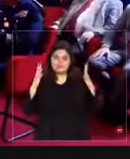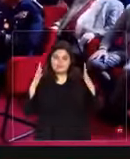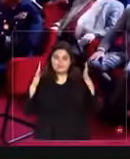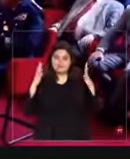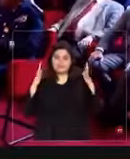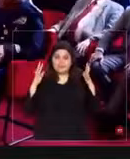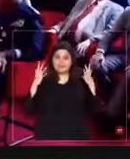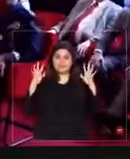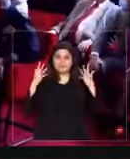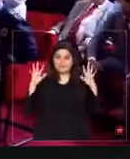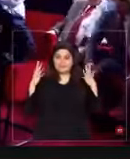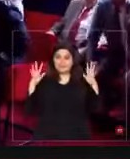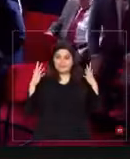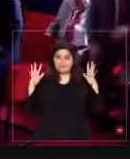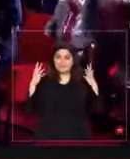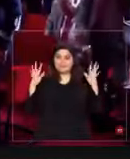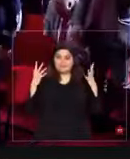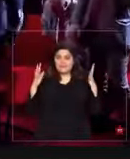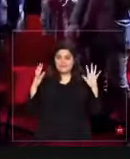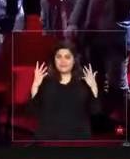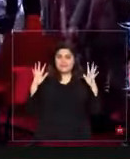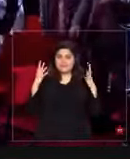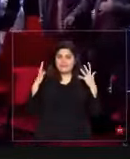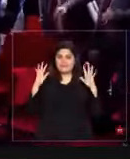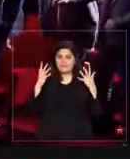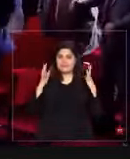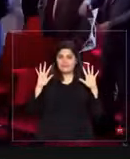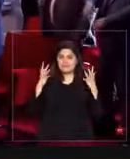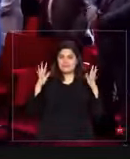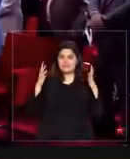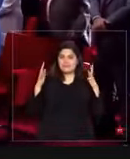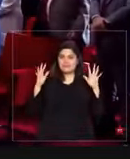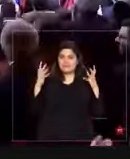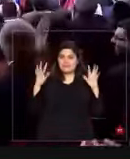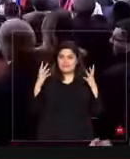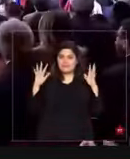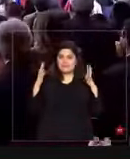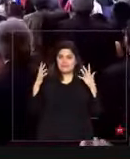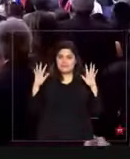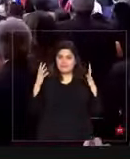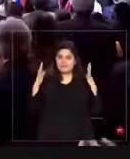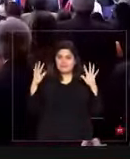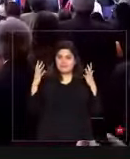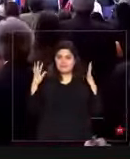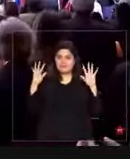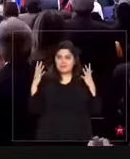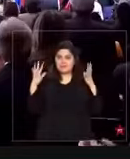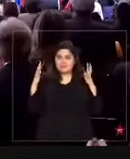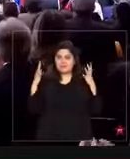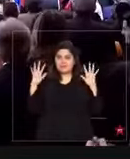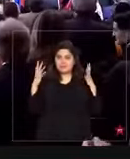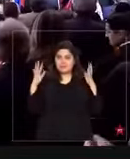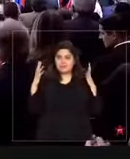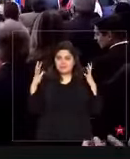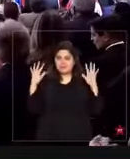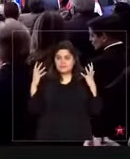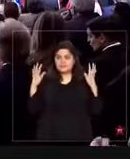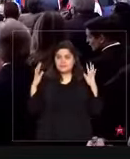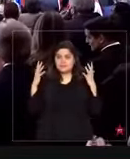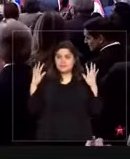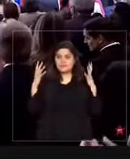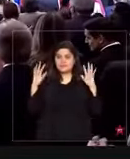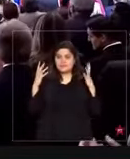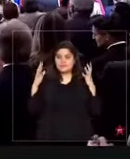Neste momento também será trazido ao plenário, para a parte da mesa também, o